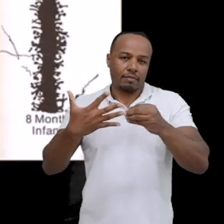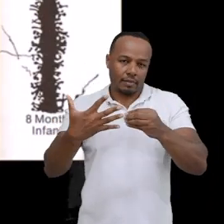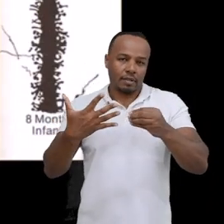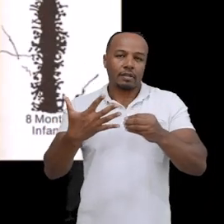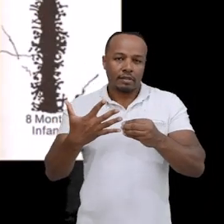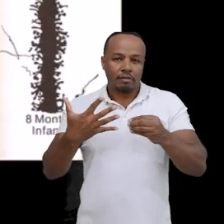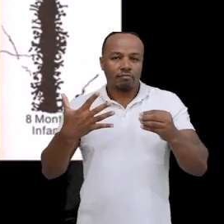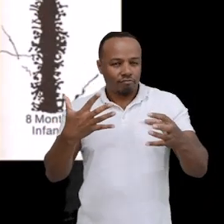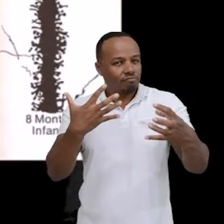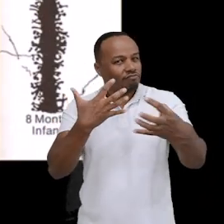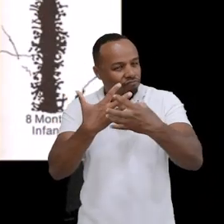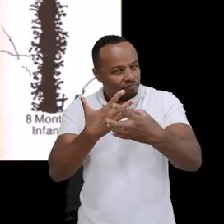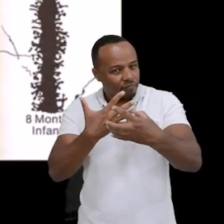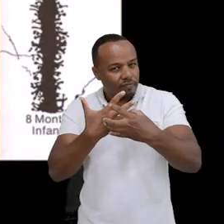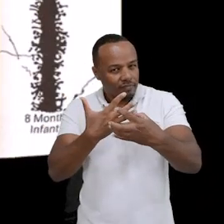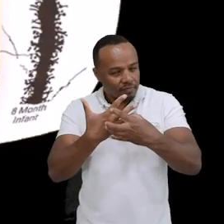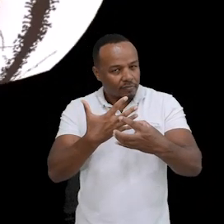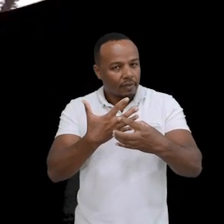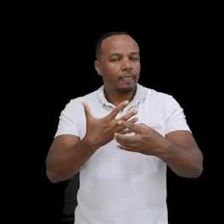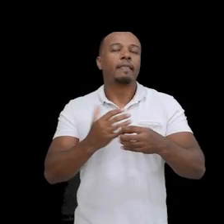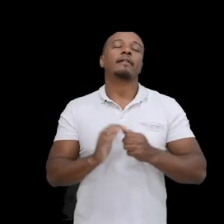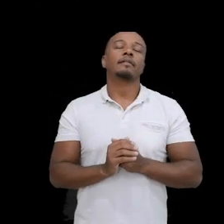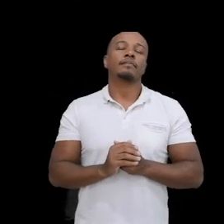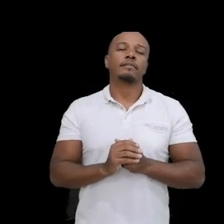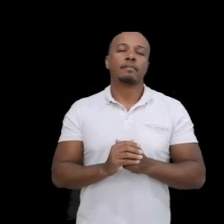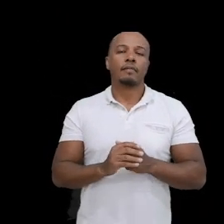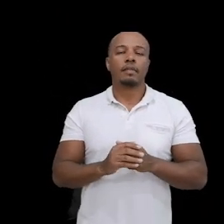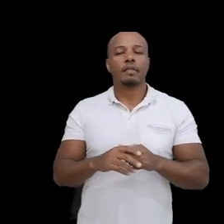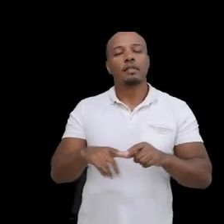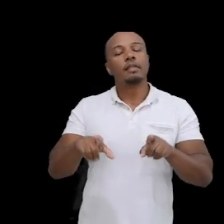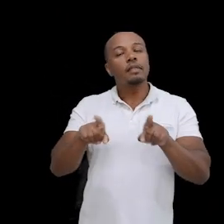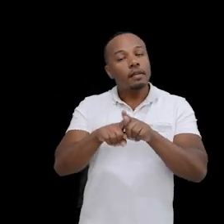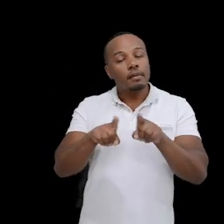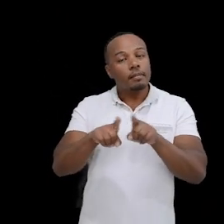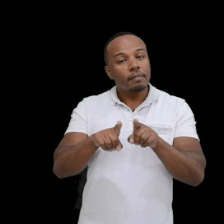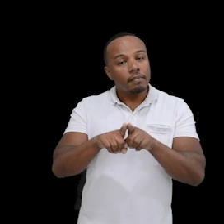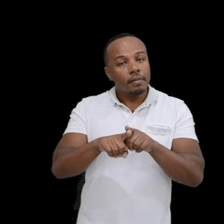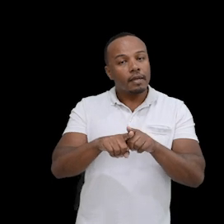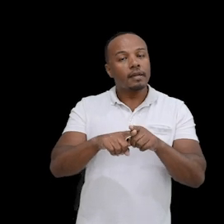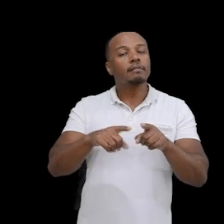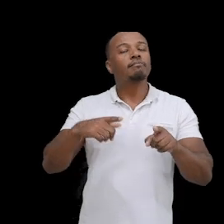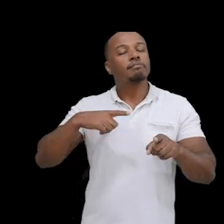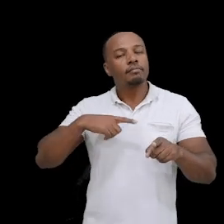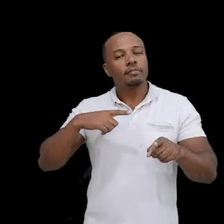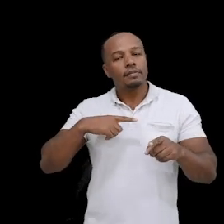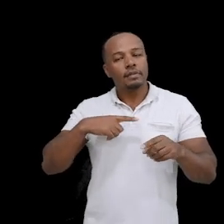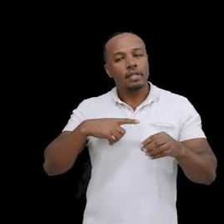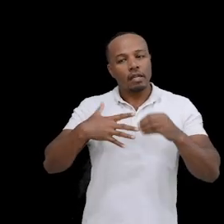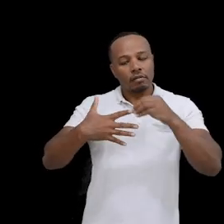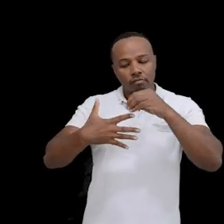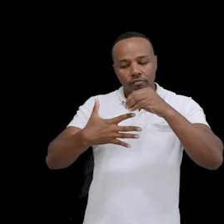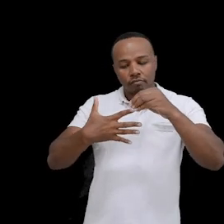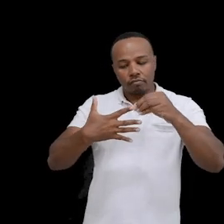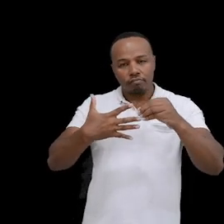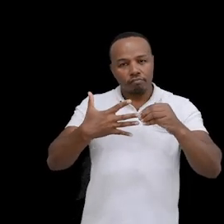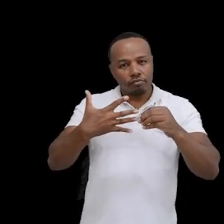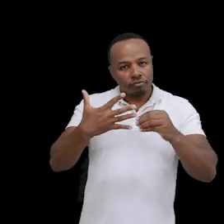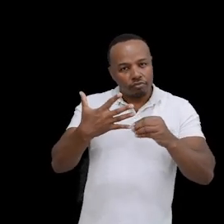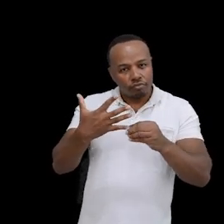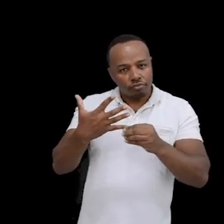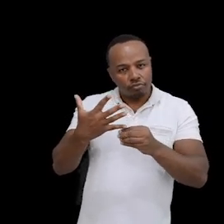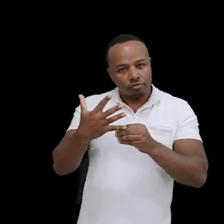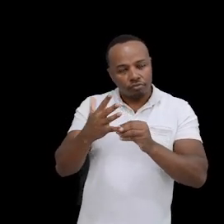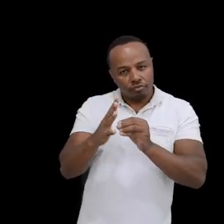a captação dos estímulos. Os axônios também se especializam. Além da mielina que nós já